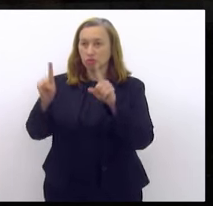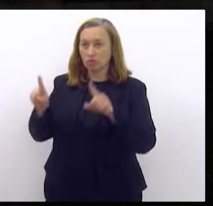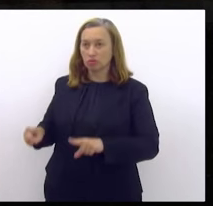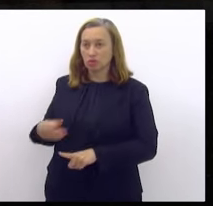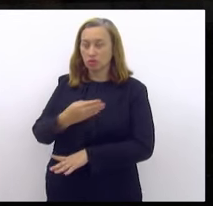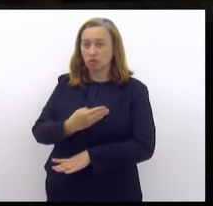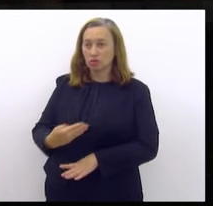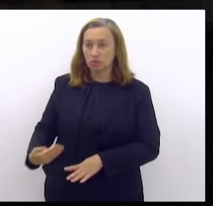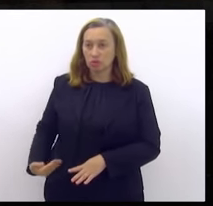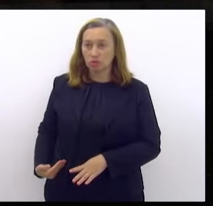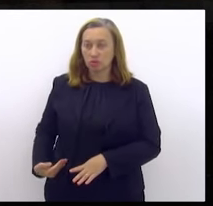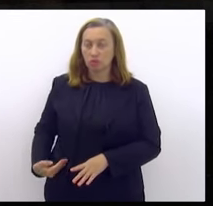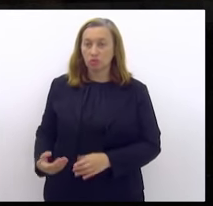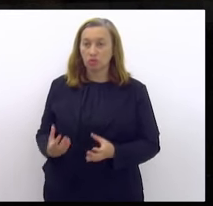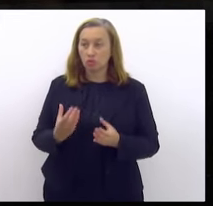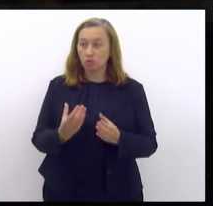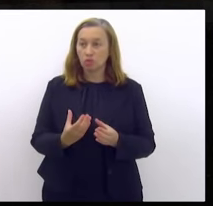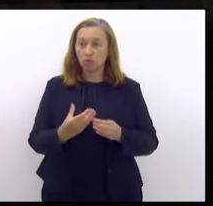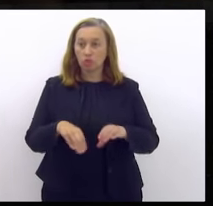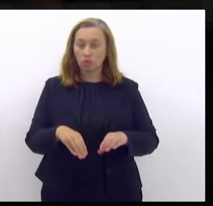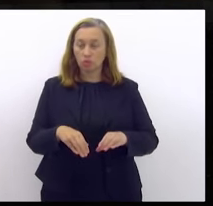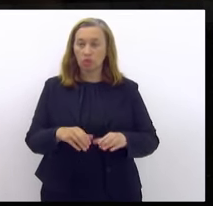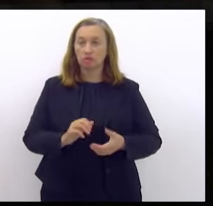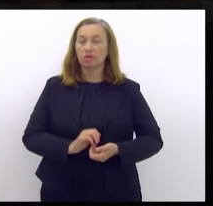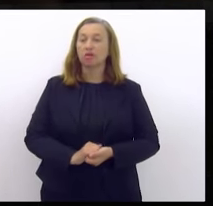público concursado,